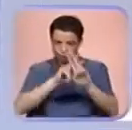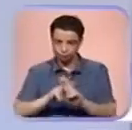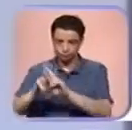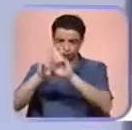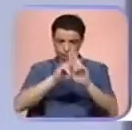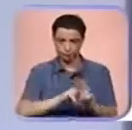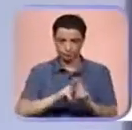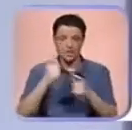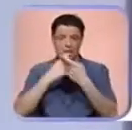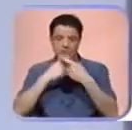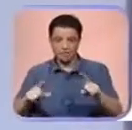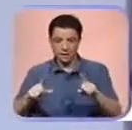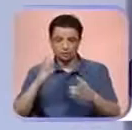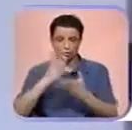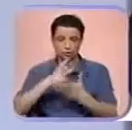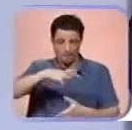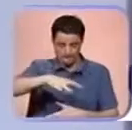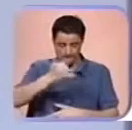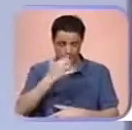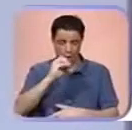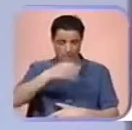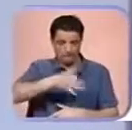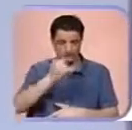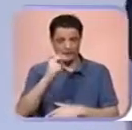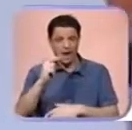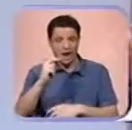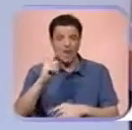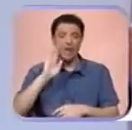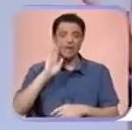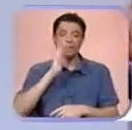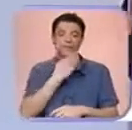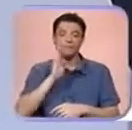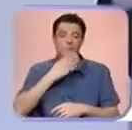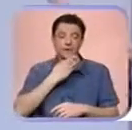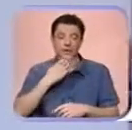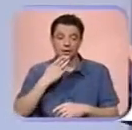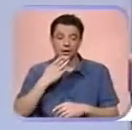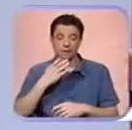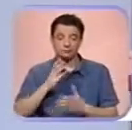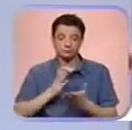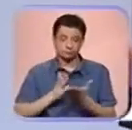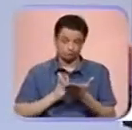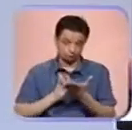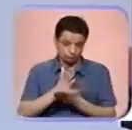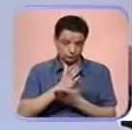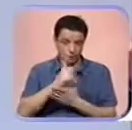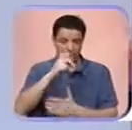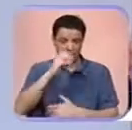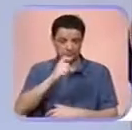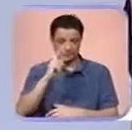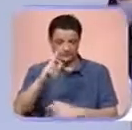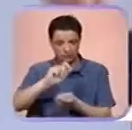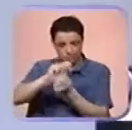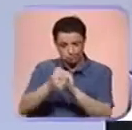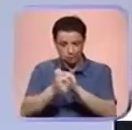diferentes. Se tivermos só miopia e o doente com óculos vir bem, ele poderá ter a expectativa de, corrigindo com laser com lentes